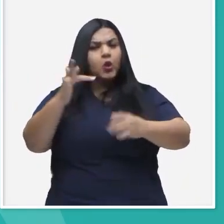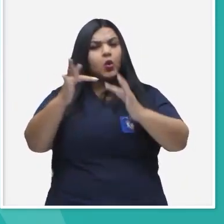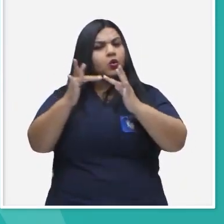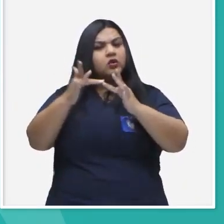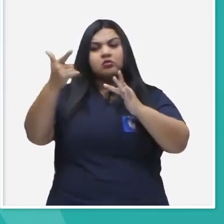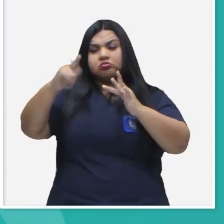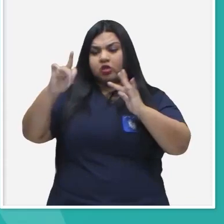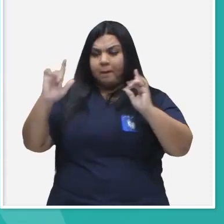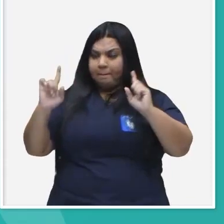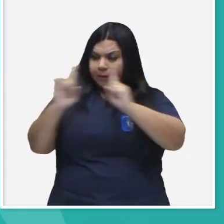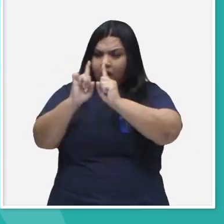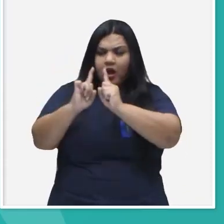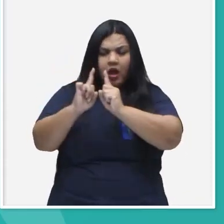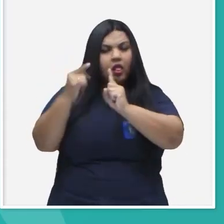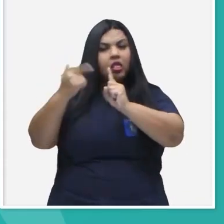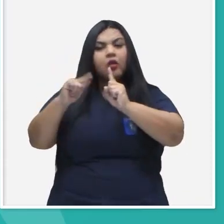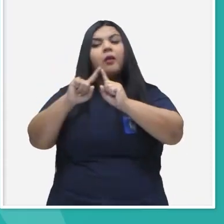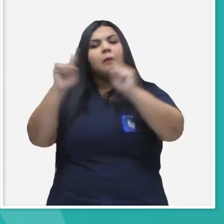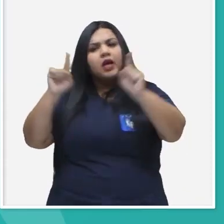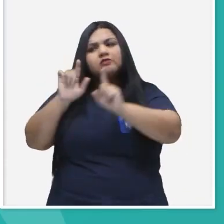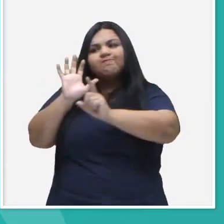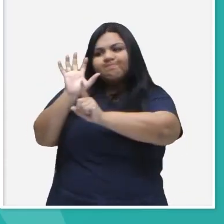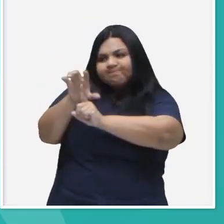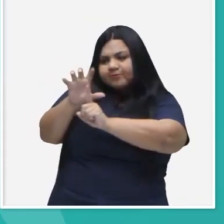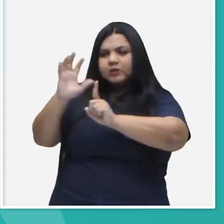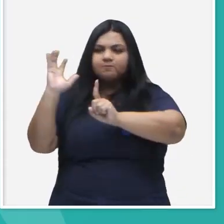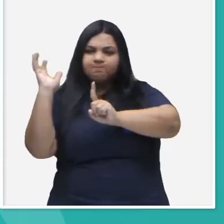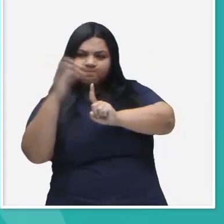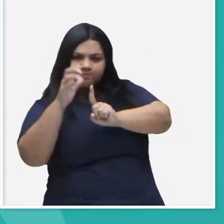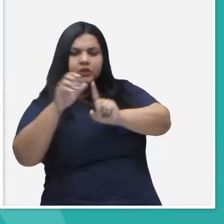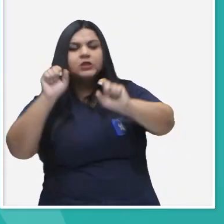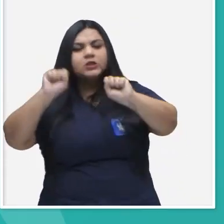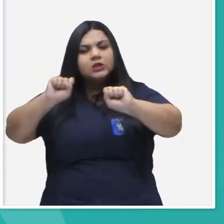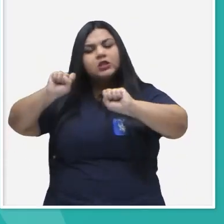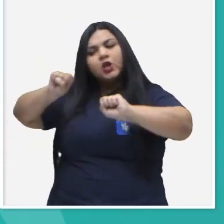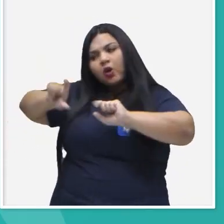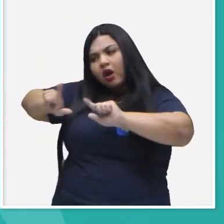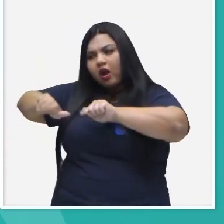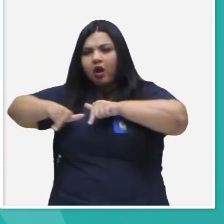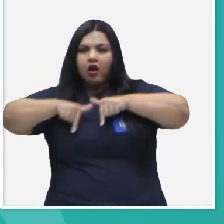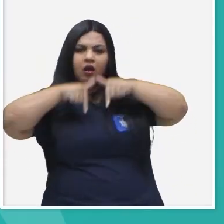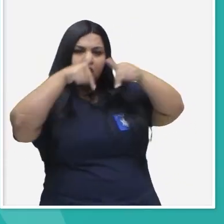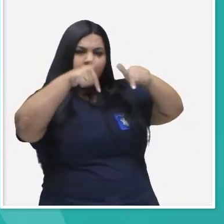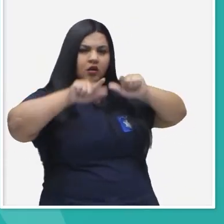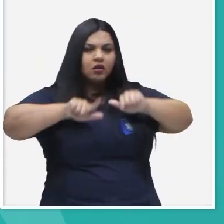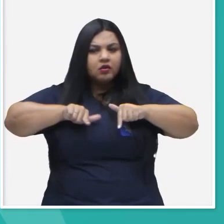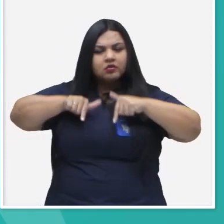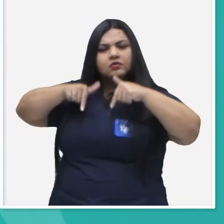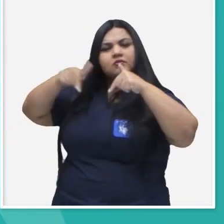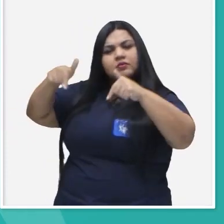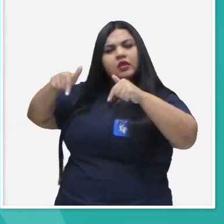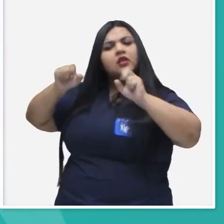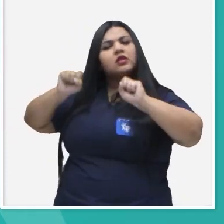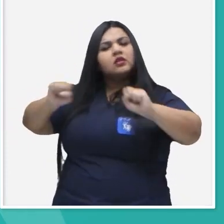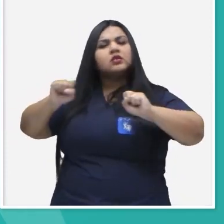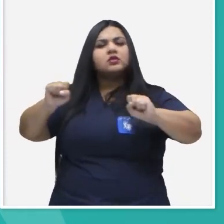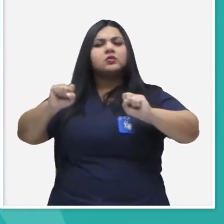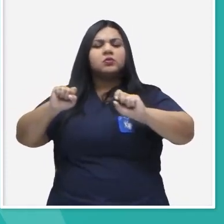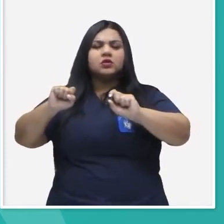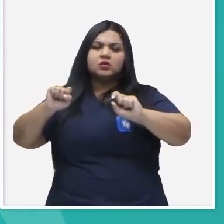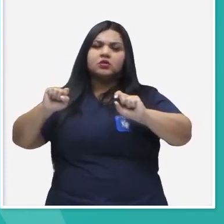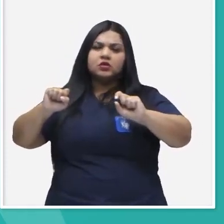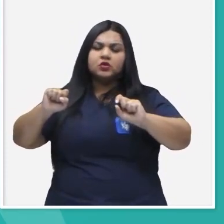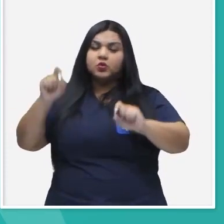você interfere muito na ação do outro quando você faz a jogada dessa bola, que pode ser para um lugar fácil ou um